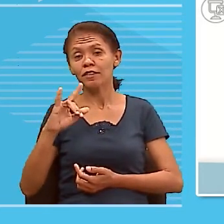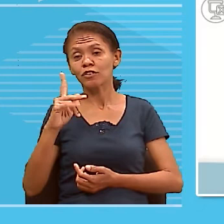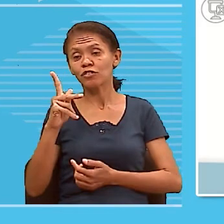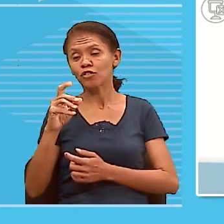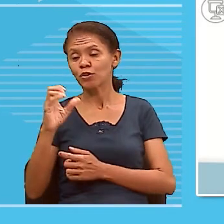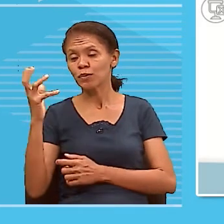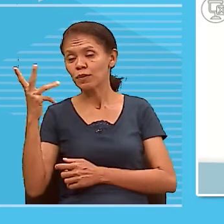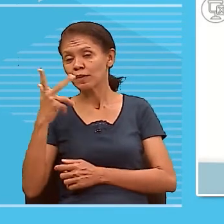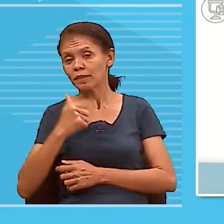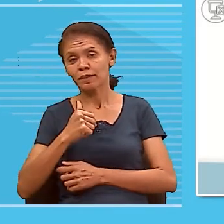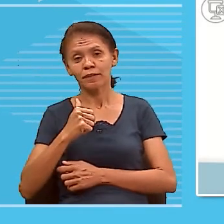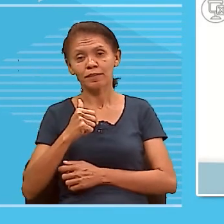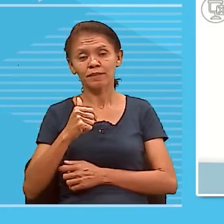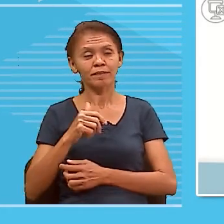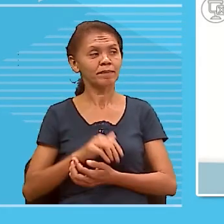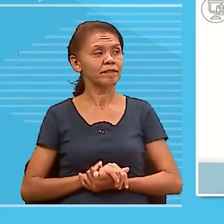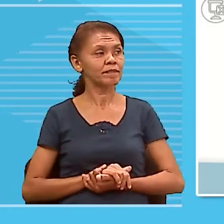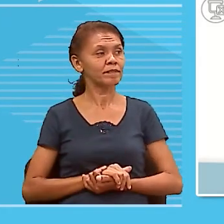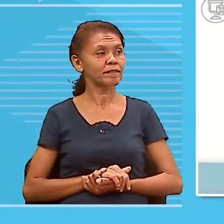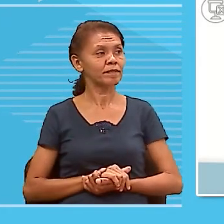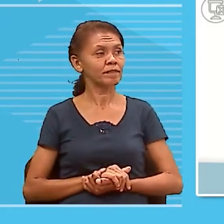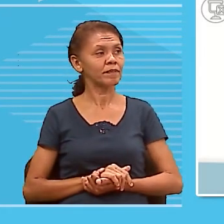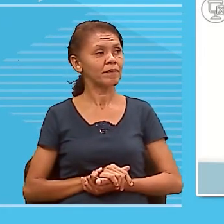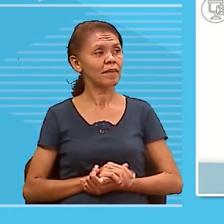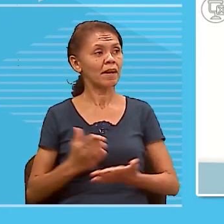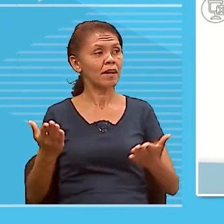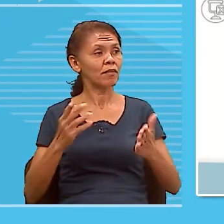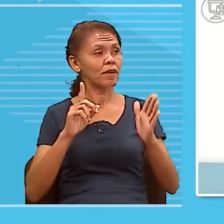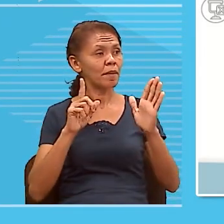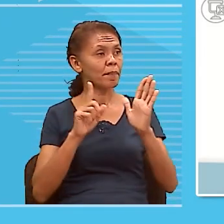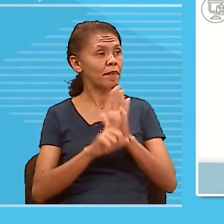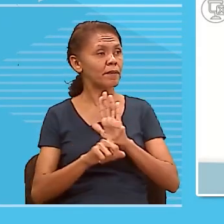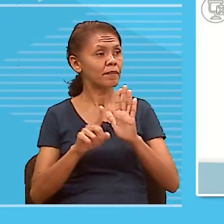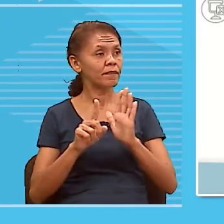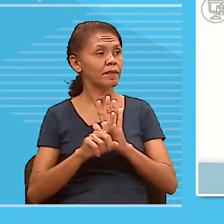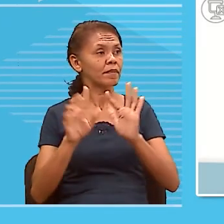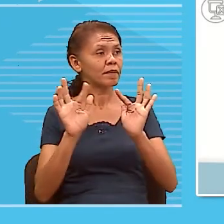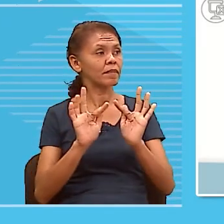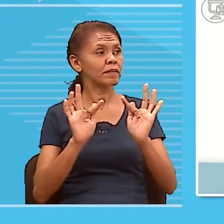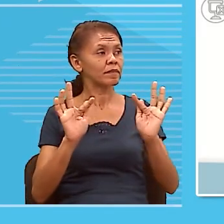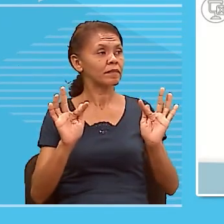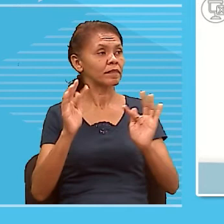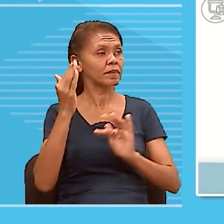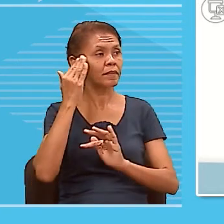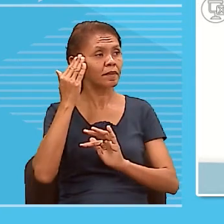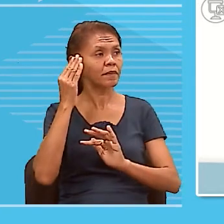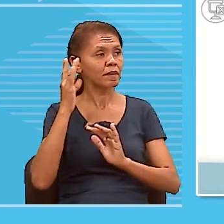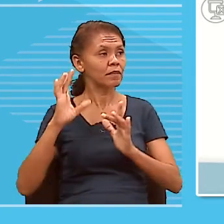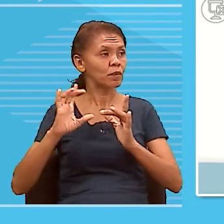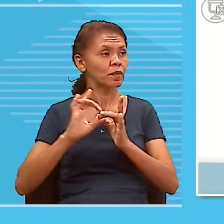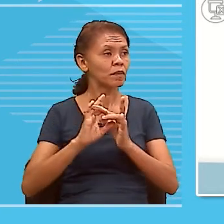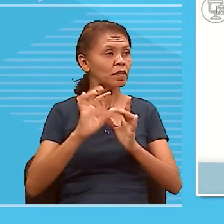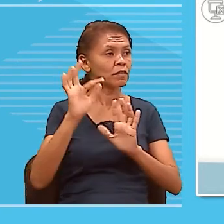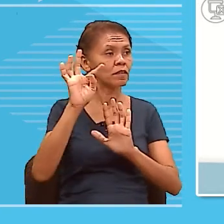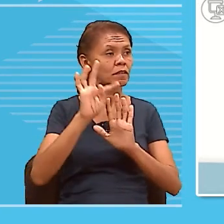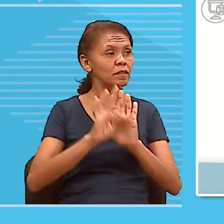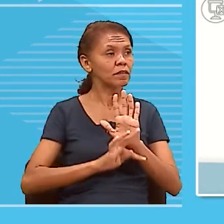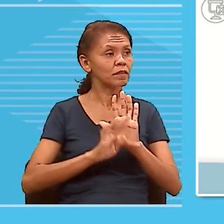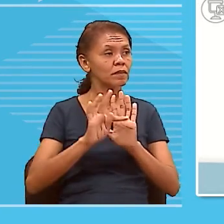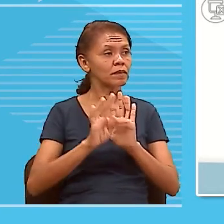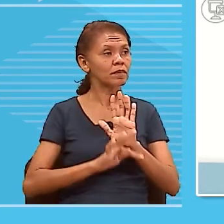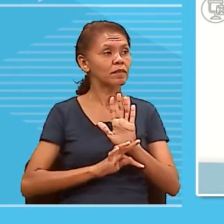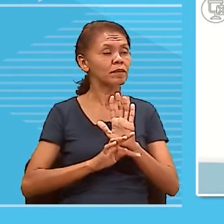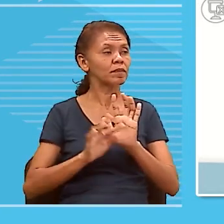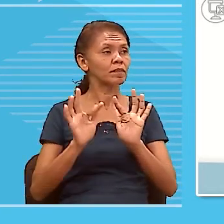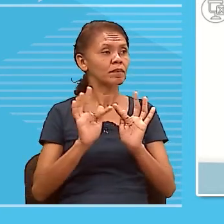aí maravilha aí eu vou para a questão né nenenzinho vamos lá considerando o contexto da frase a gente vai